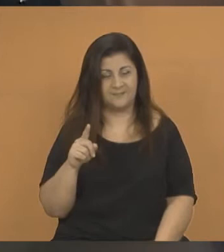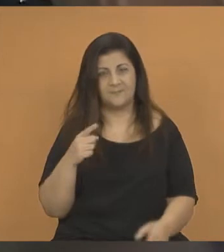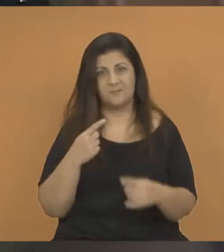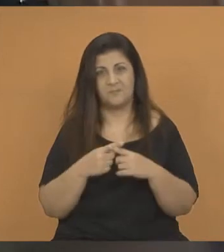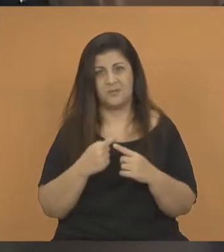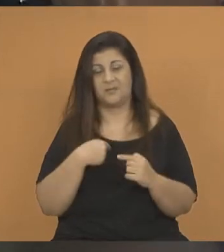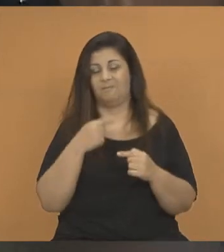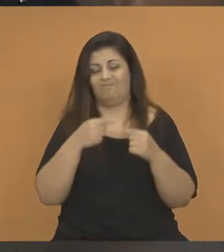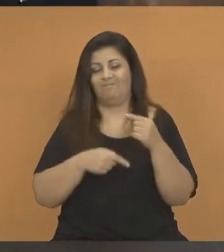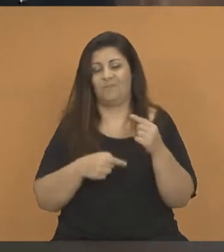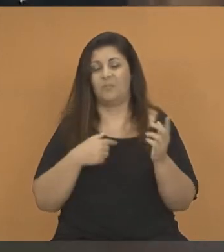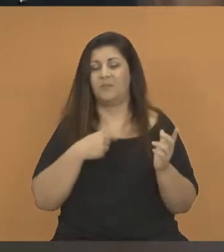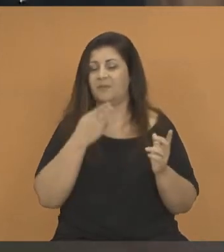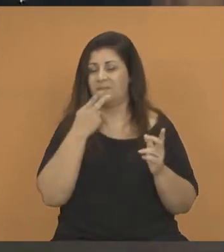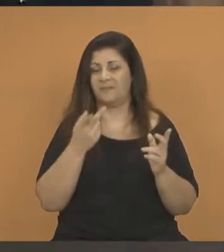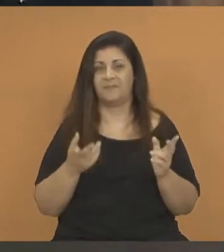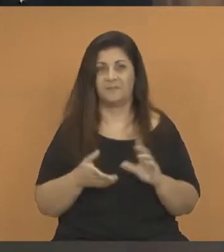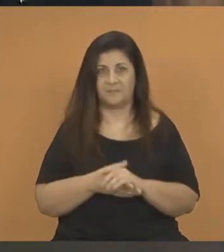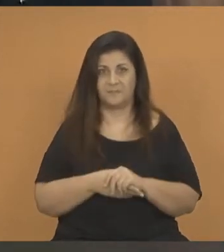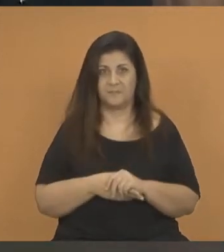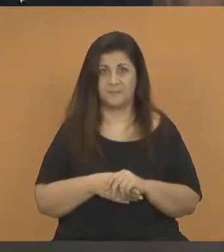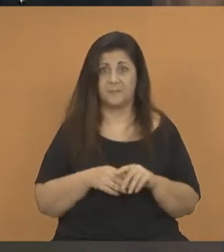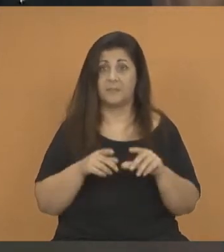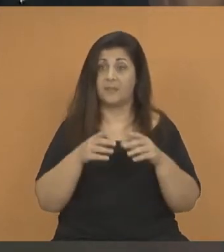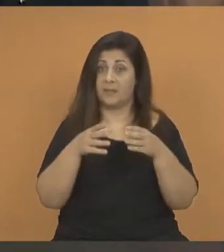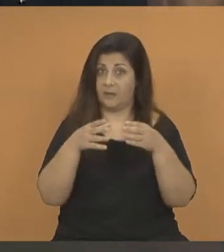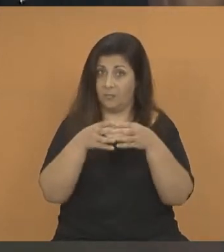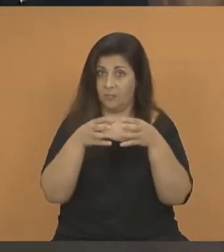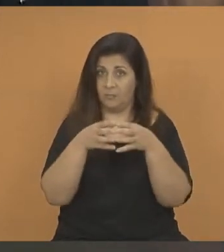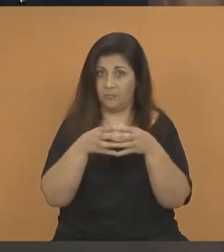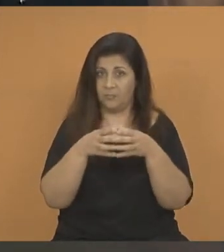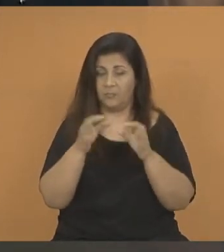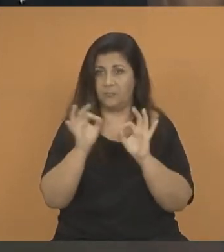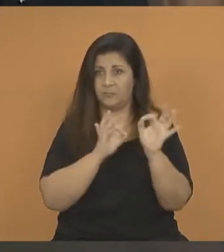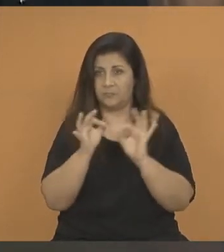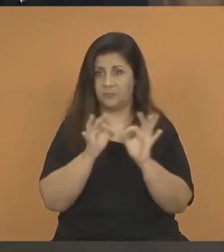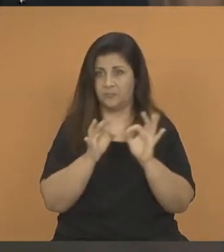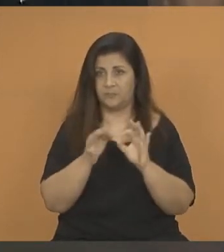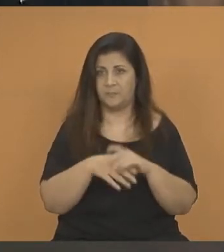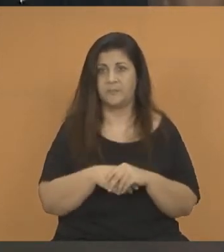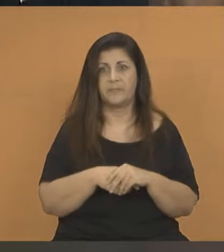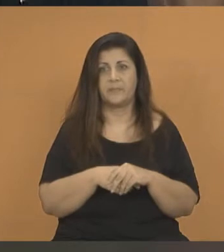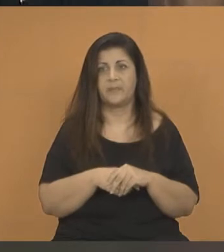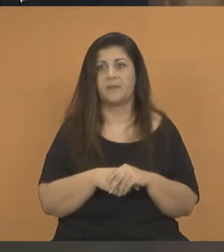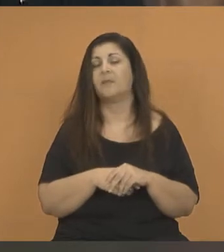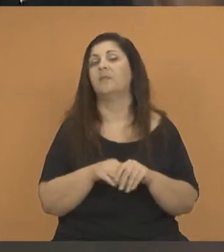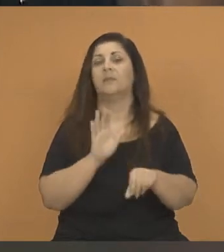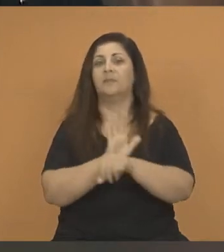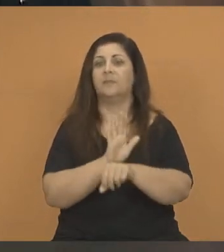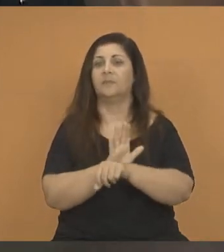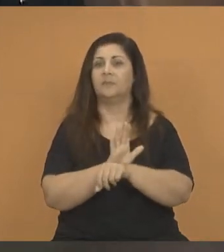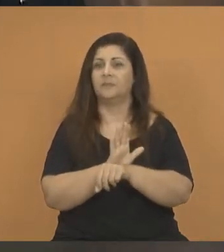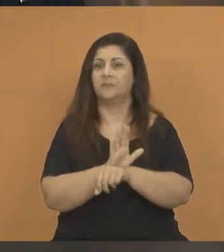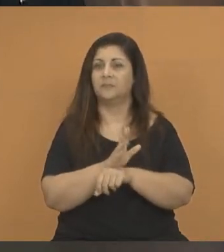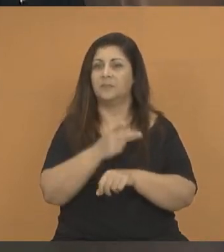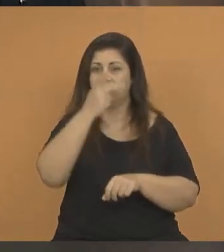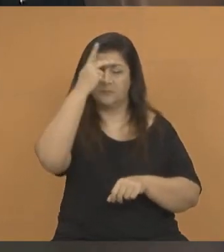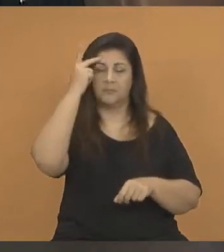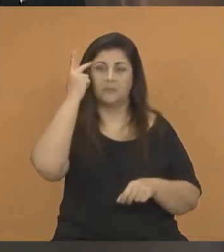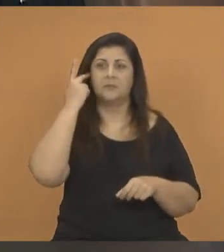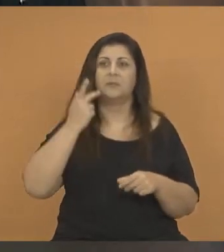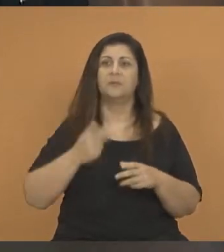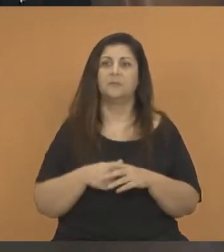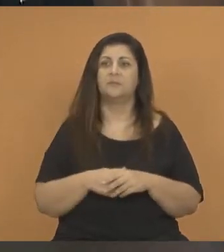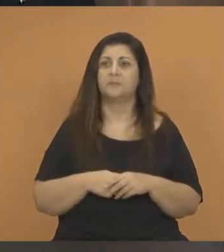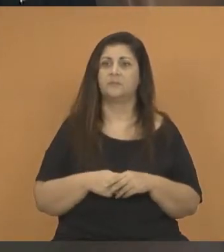incoerente comigo mesmo. Acho assim, que as comissões, e essa que trata, por exemplo, da defesa do cidadão ou da cidadania, ela tem